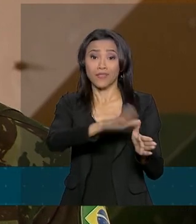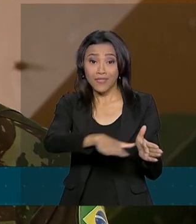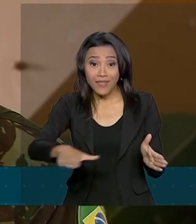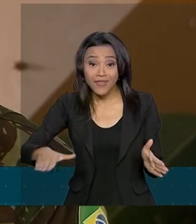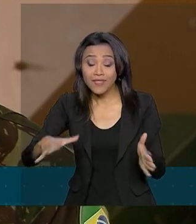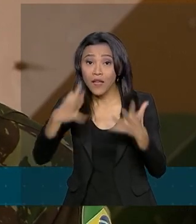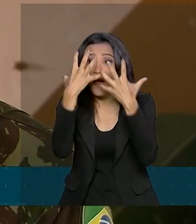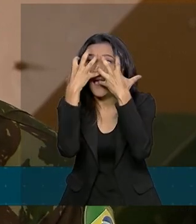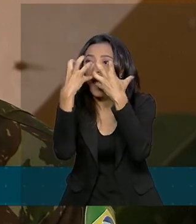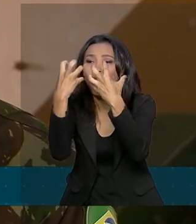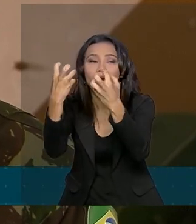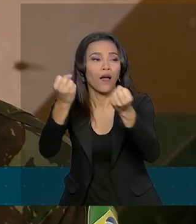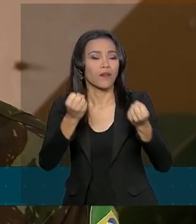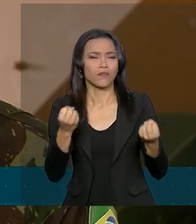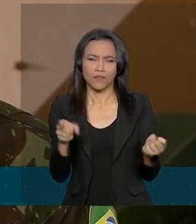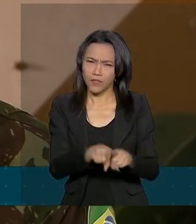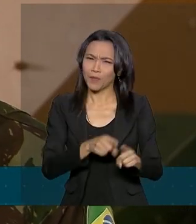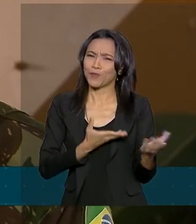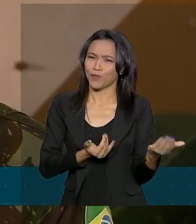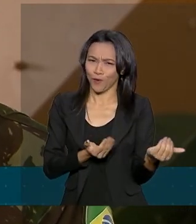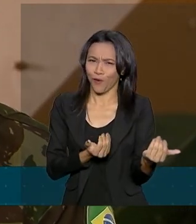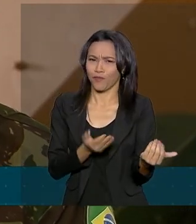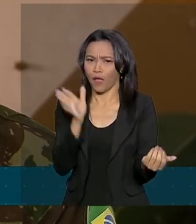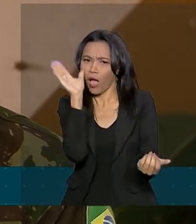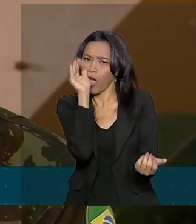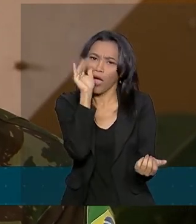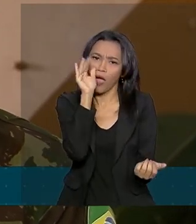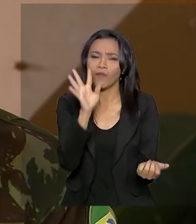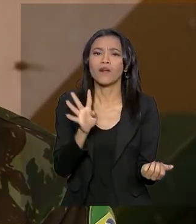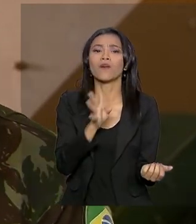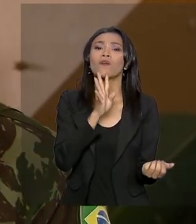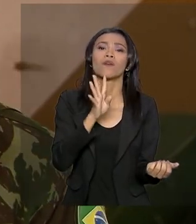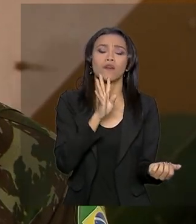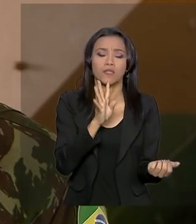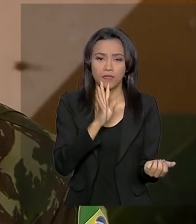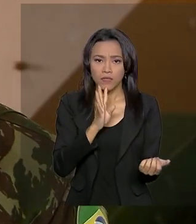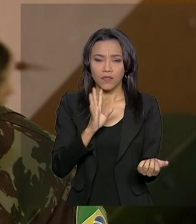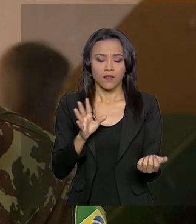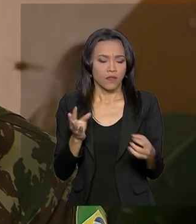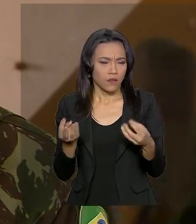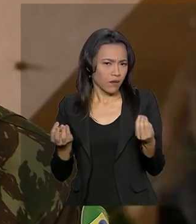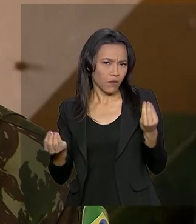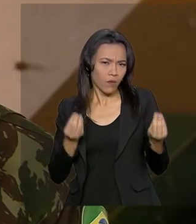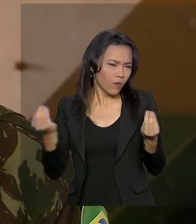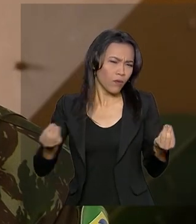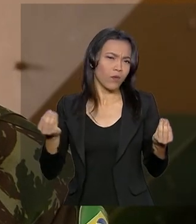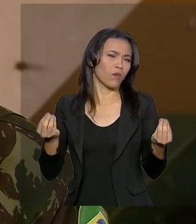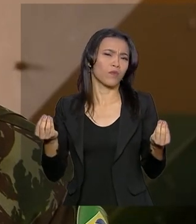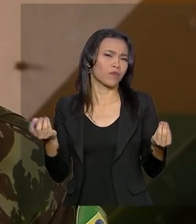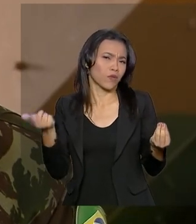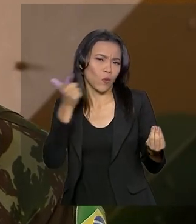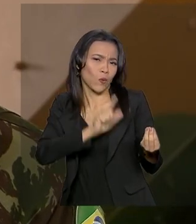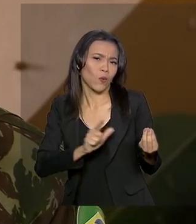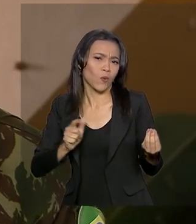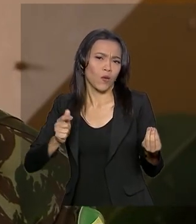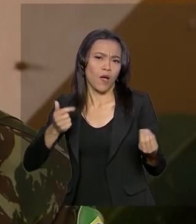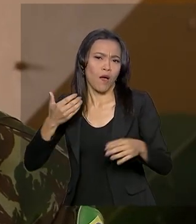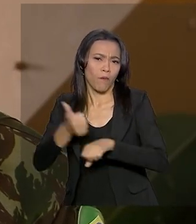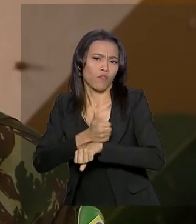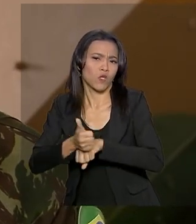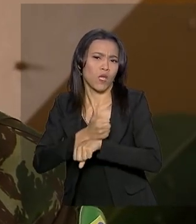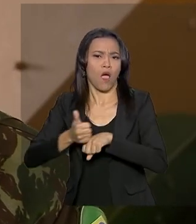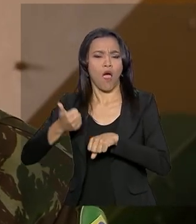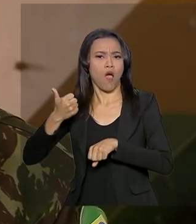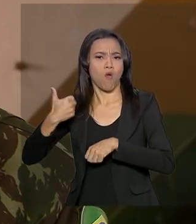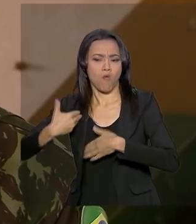e os jovens para tentar conhecer o copo a possibilidade de profissionalismo dentro do exército nessa área de